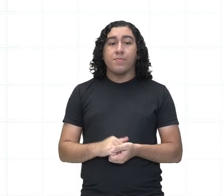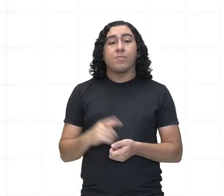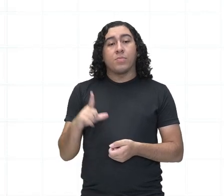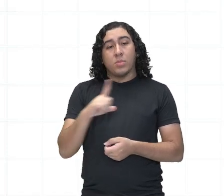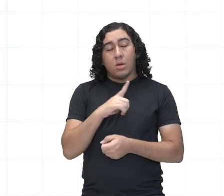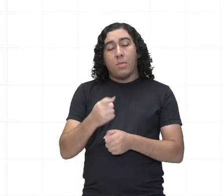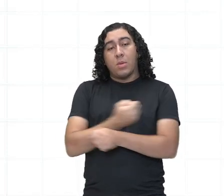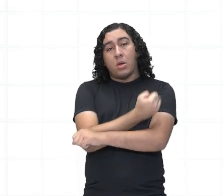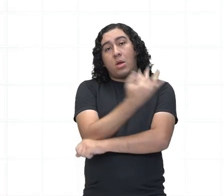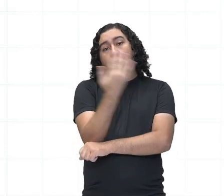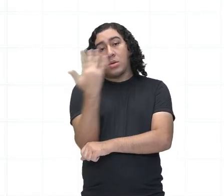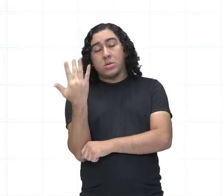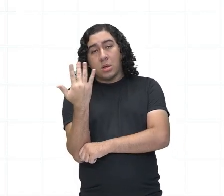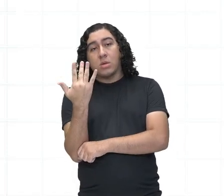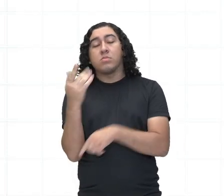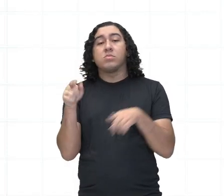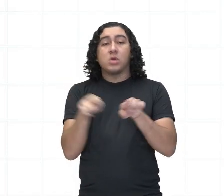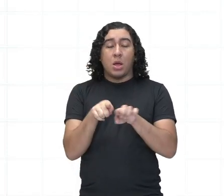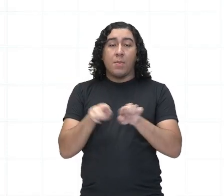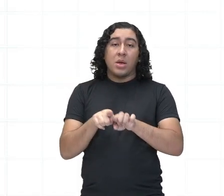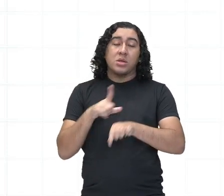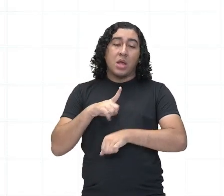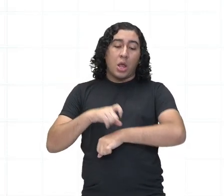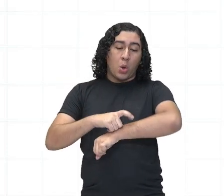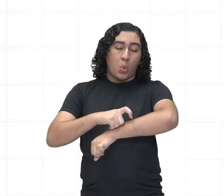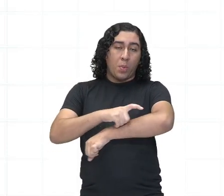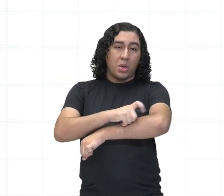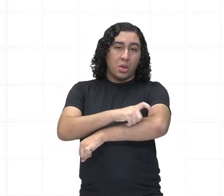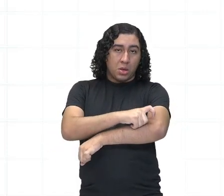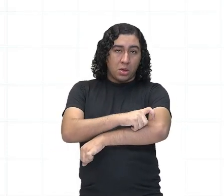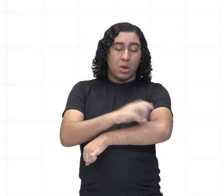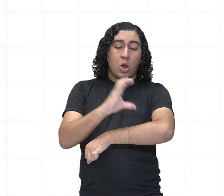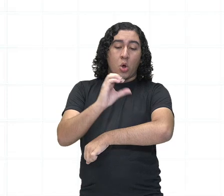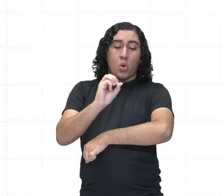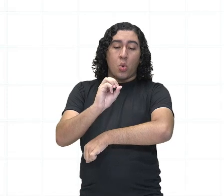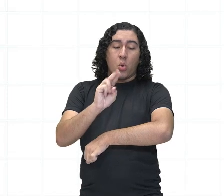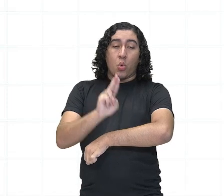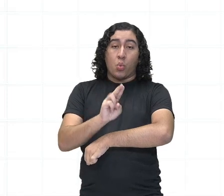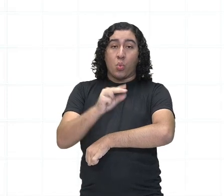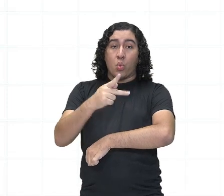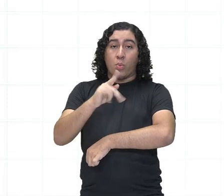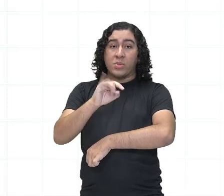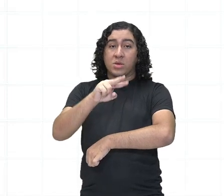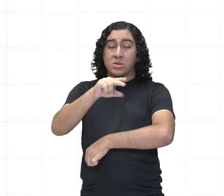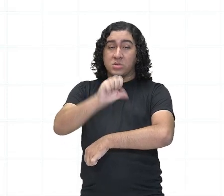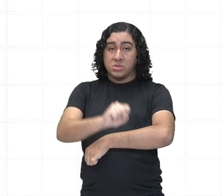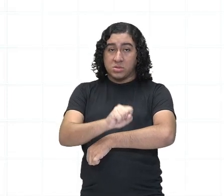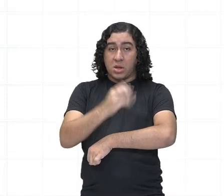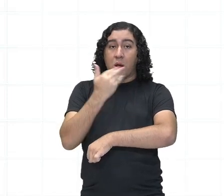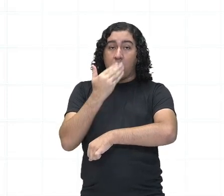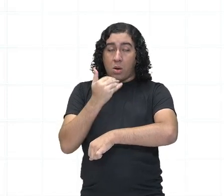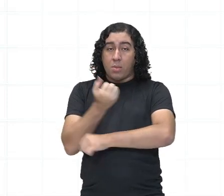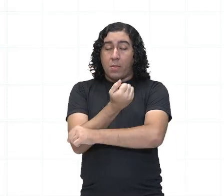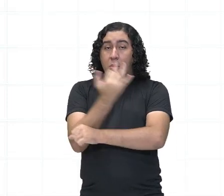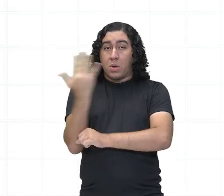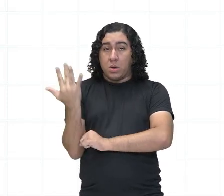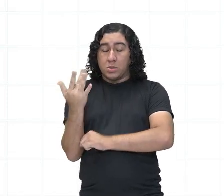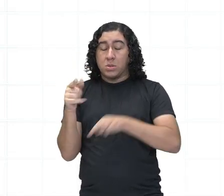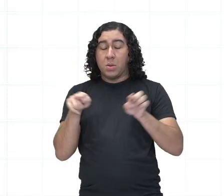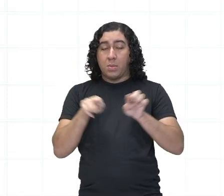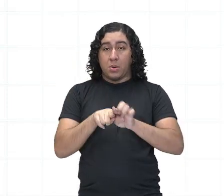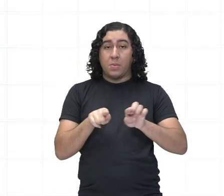plantas, tem cupins, né, os cupins se alimentam dessas plantas, Ou as plantas servem de alimentos para